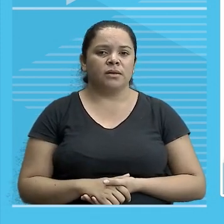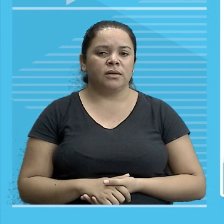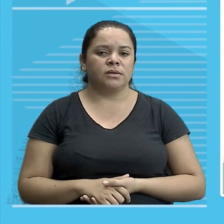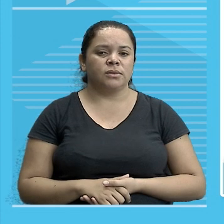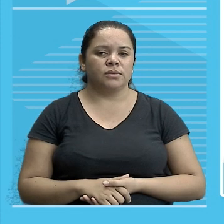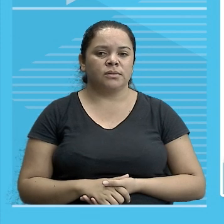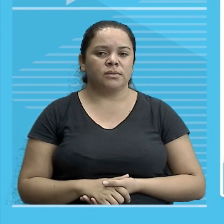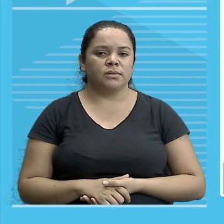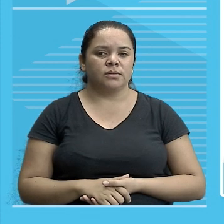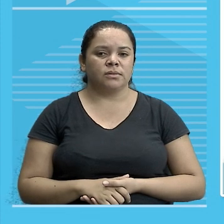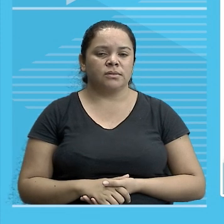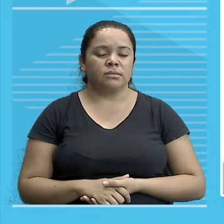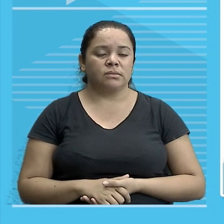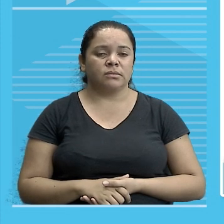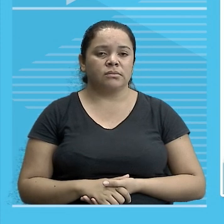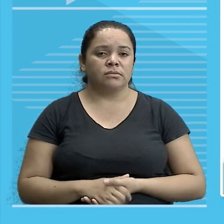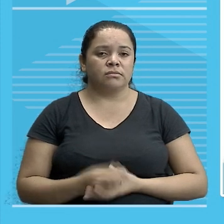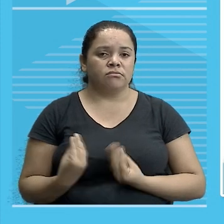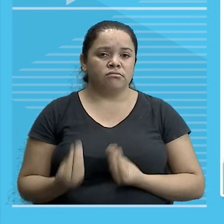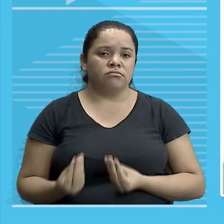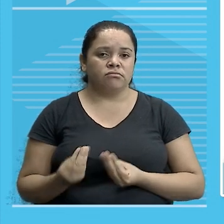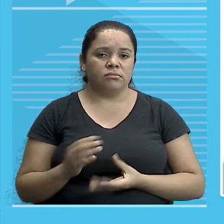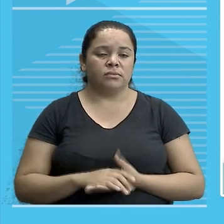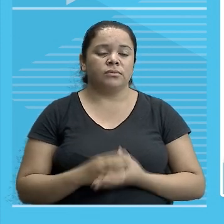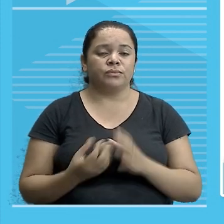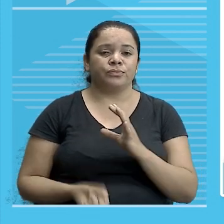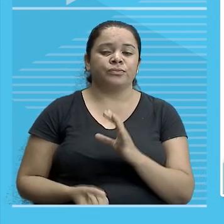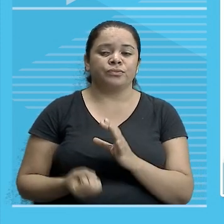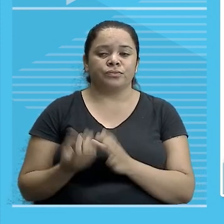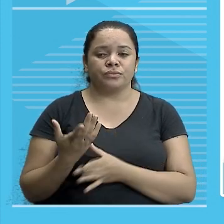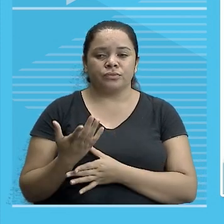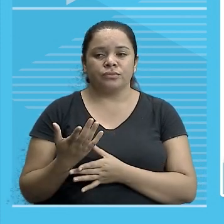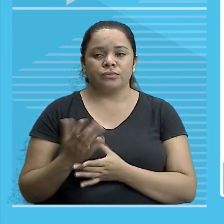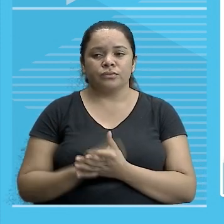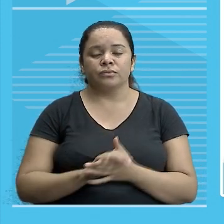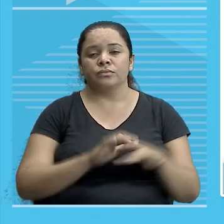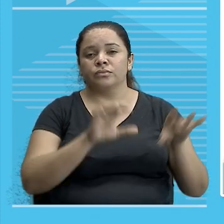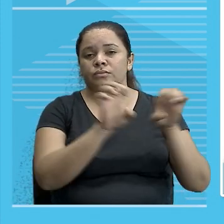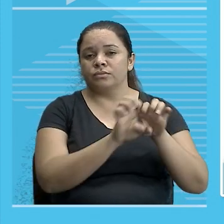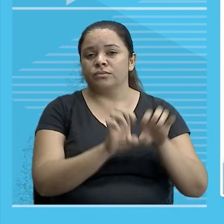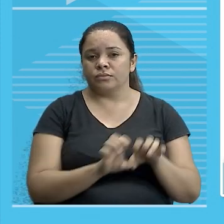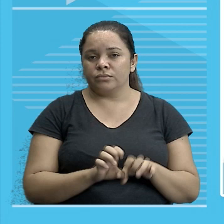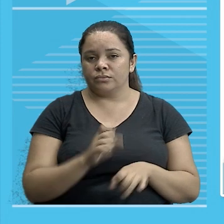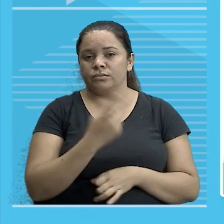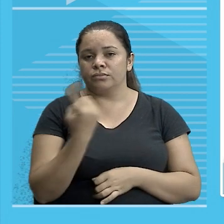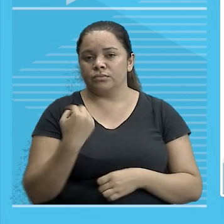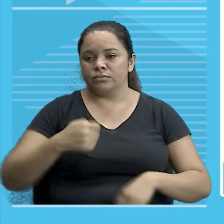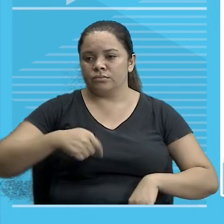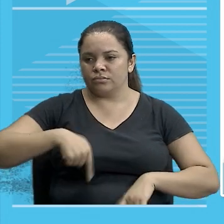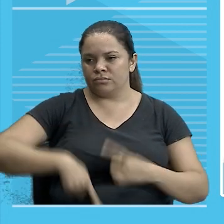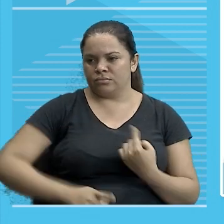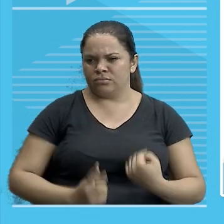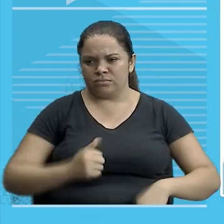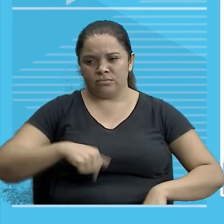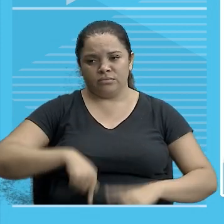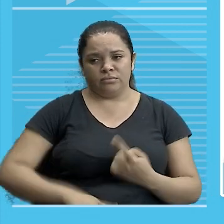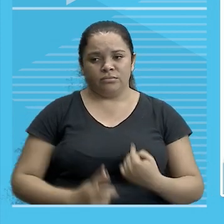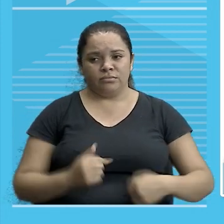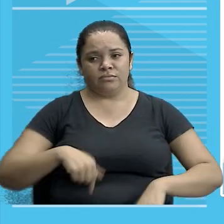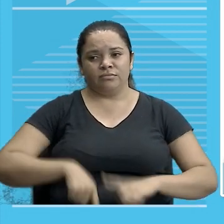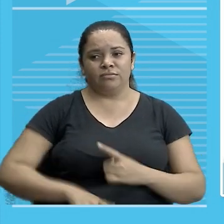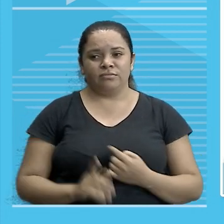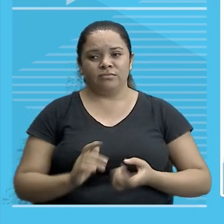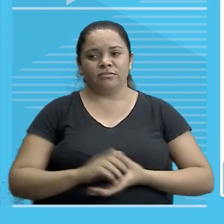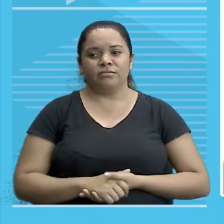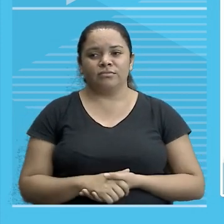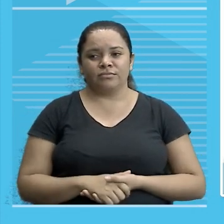sendo, vão se formando, né, estruturando o nosso sistema digestório.